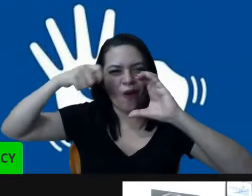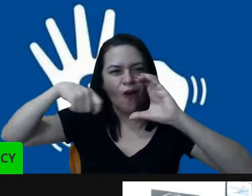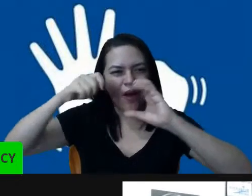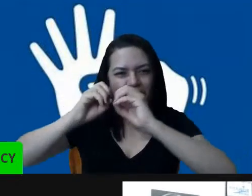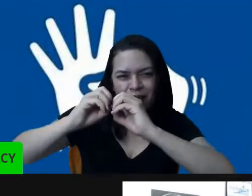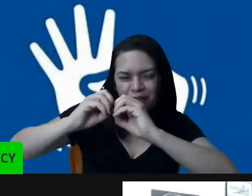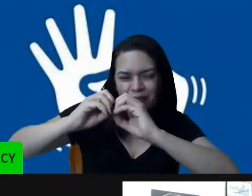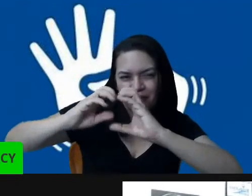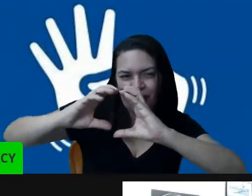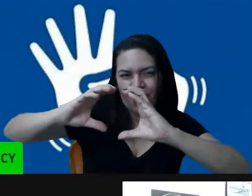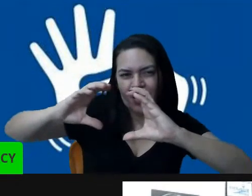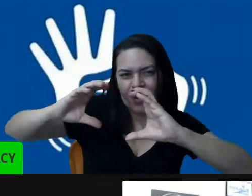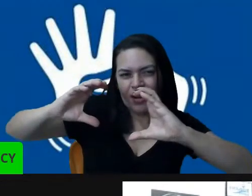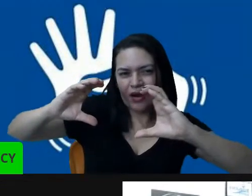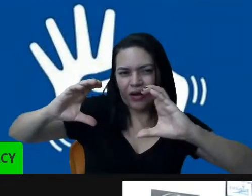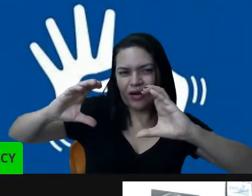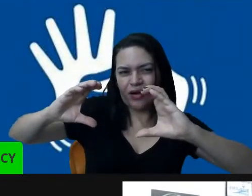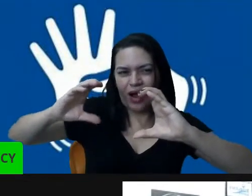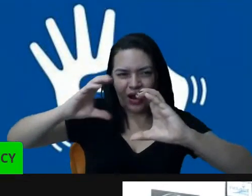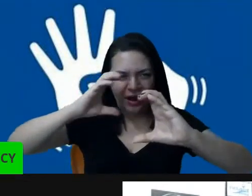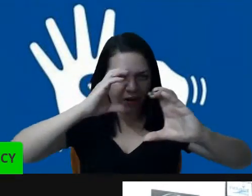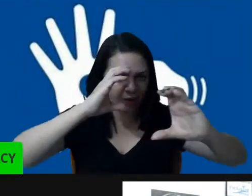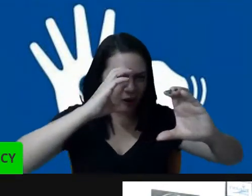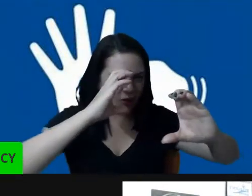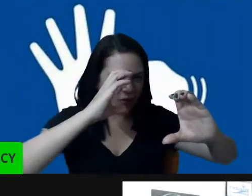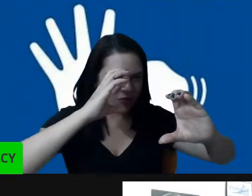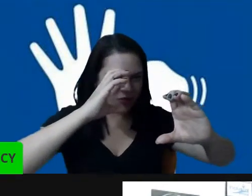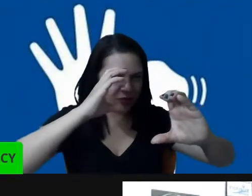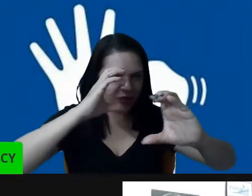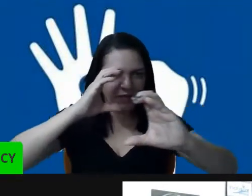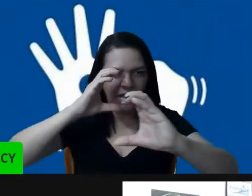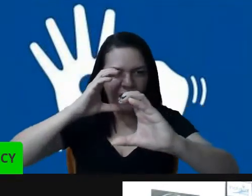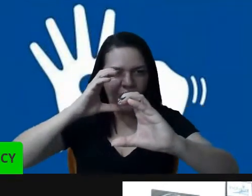na tela, né? Ou então